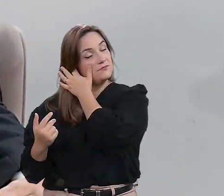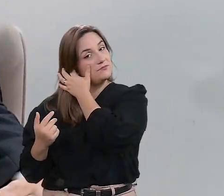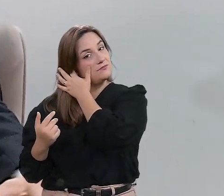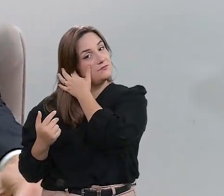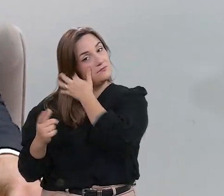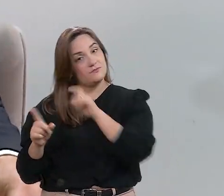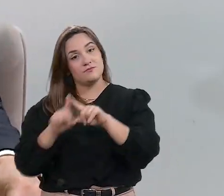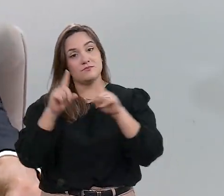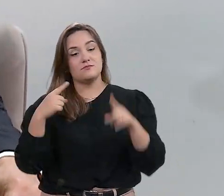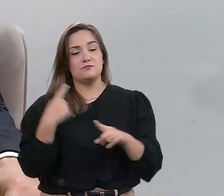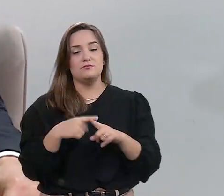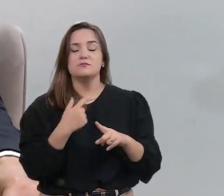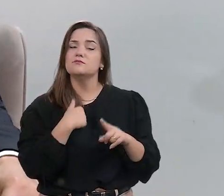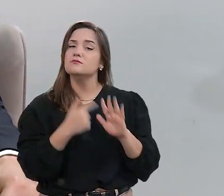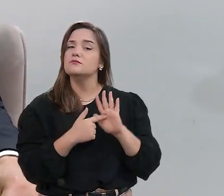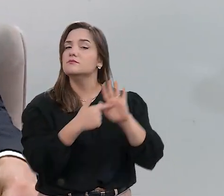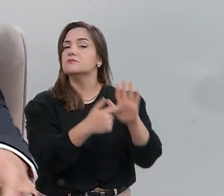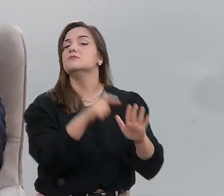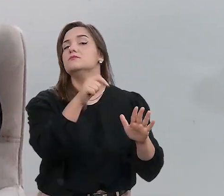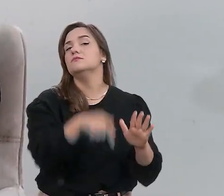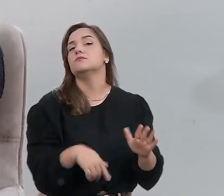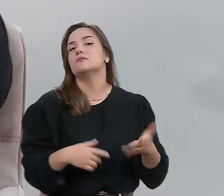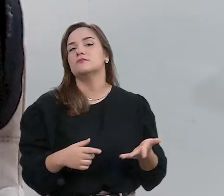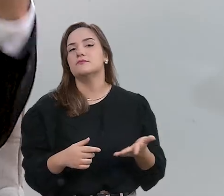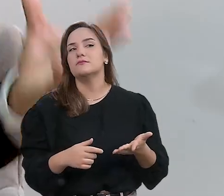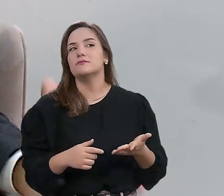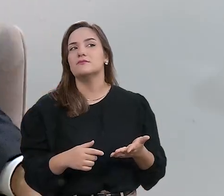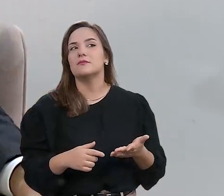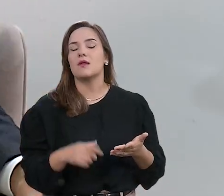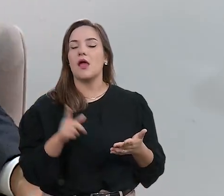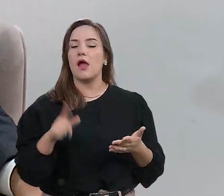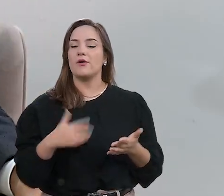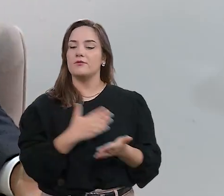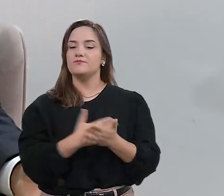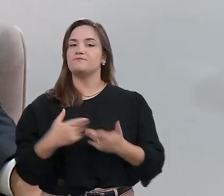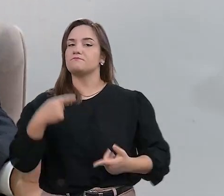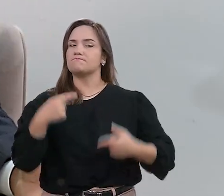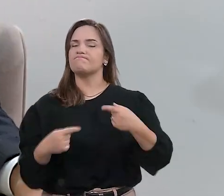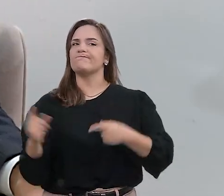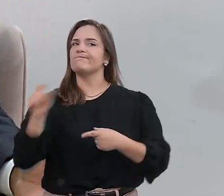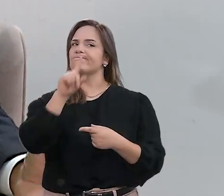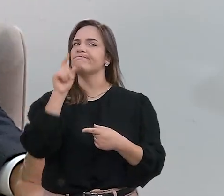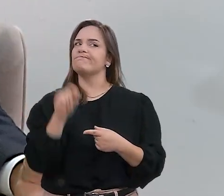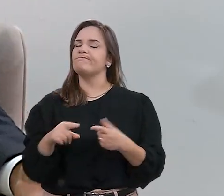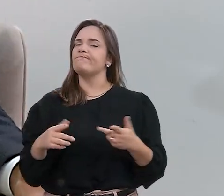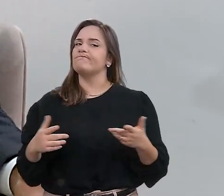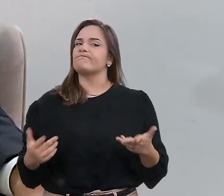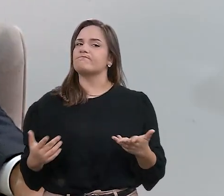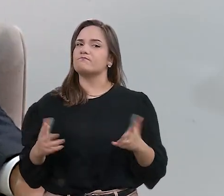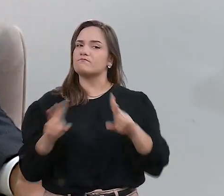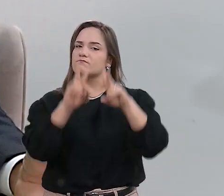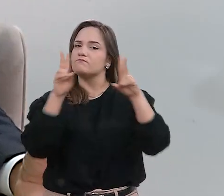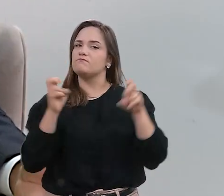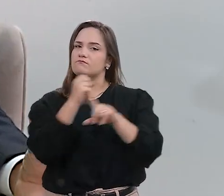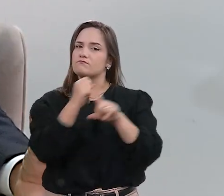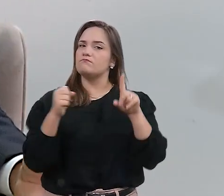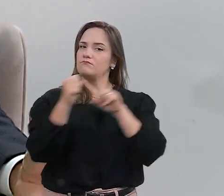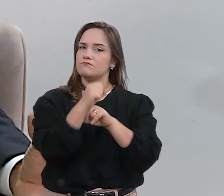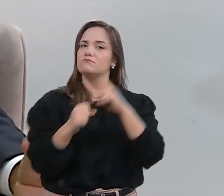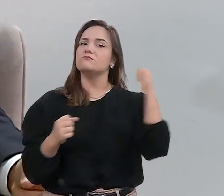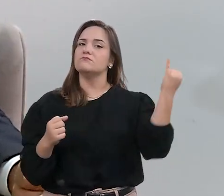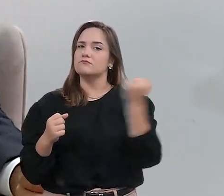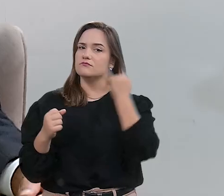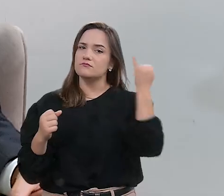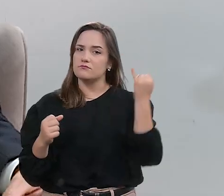apresentei? Para justamente levantar uma discussão sobre uma questão social, né,